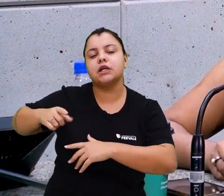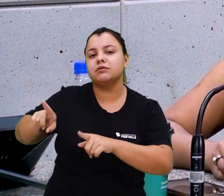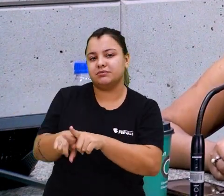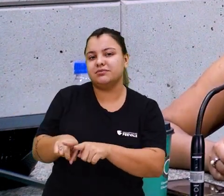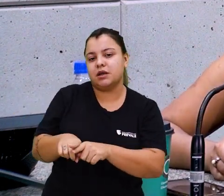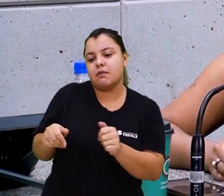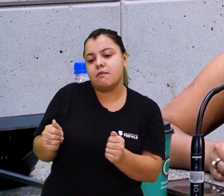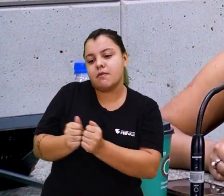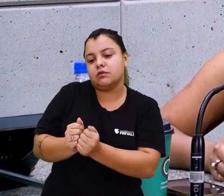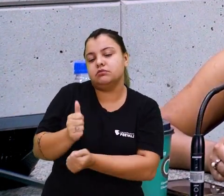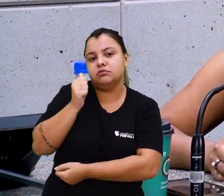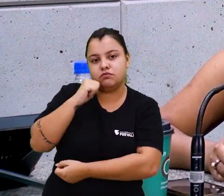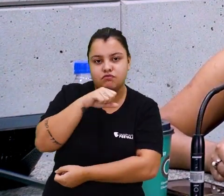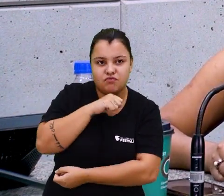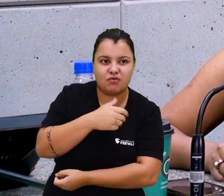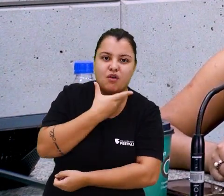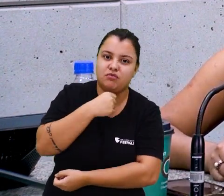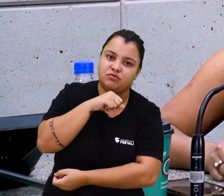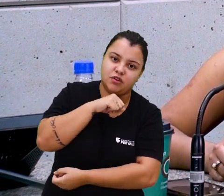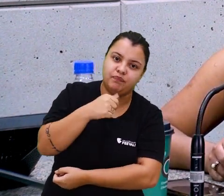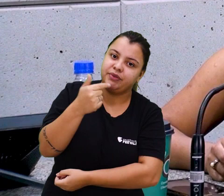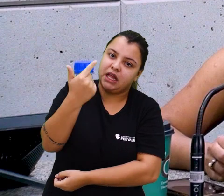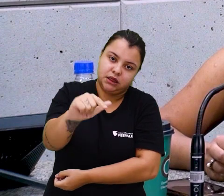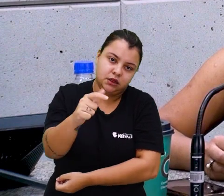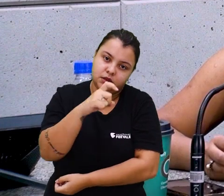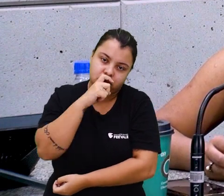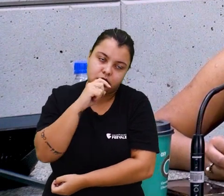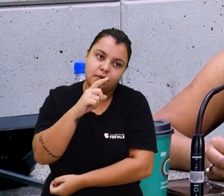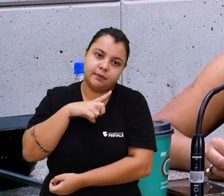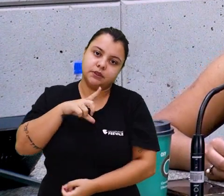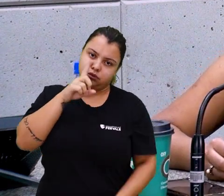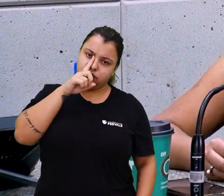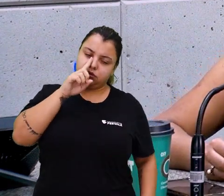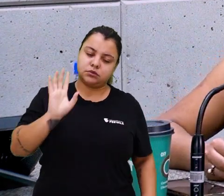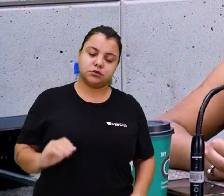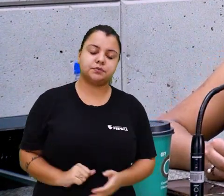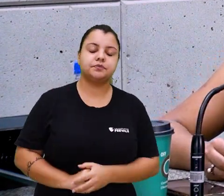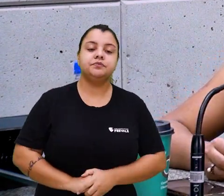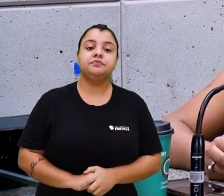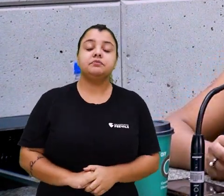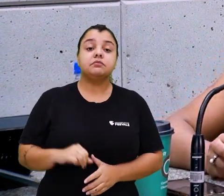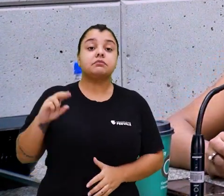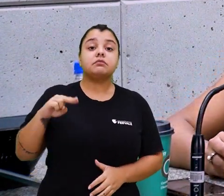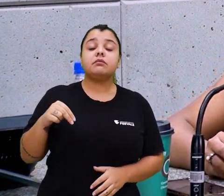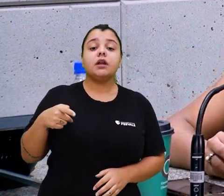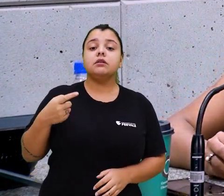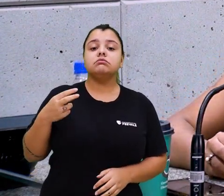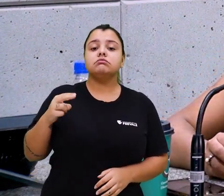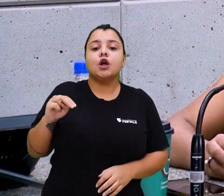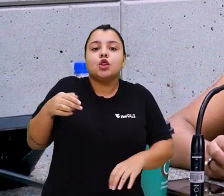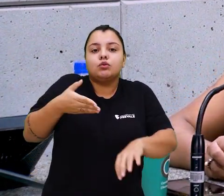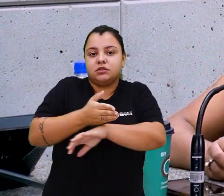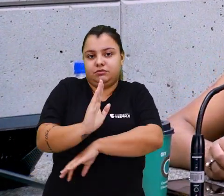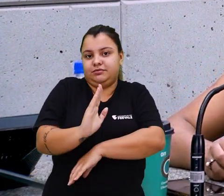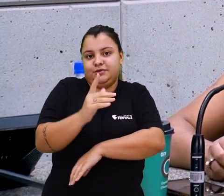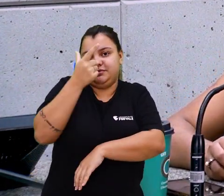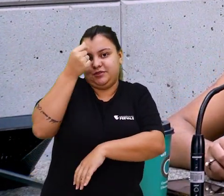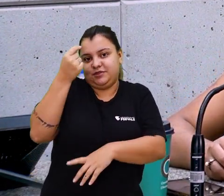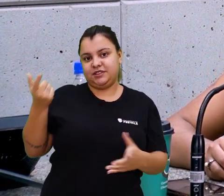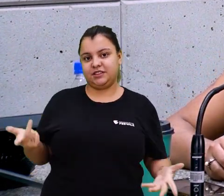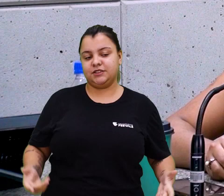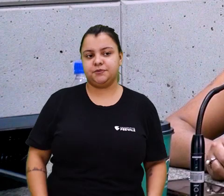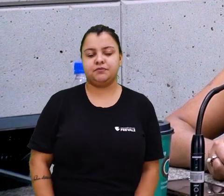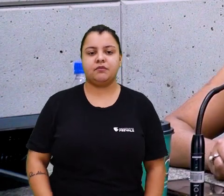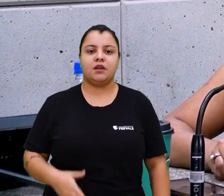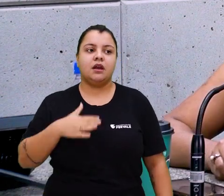Ã Não tive a figura paterna em casa mas tinha a minha mãe tinha a minha avó e meu avô e ninguém nunca tinha entrado na universidade também então a minha